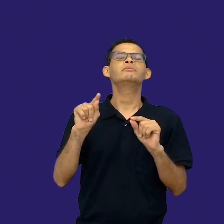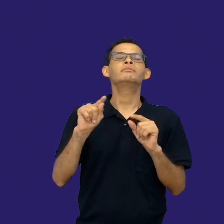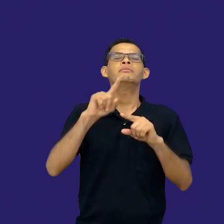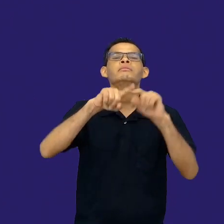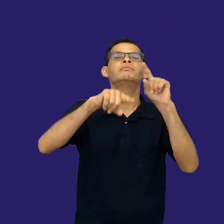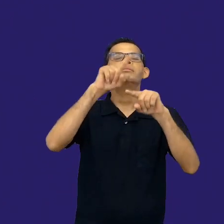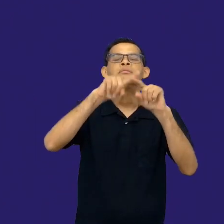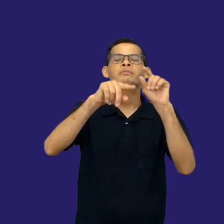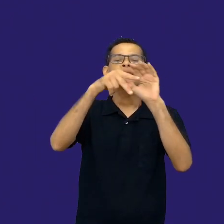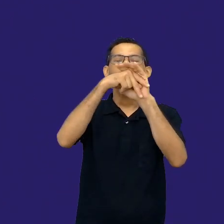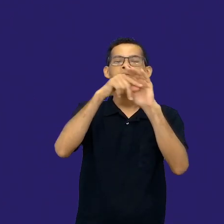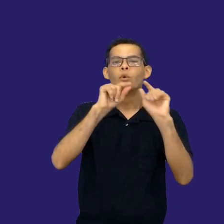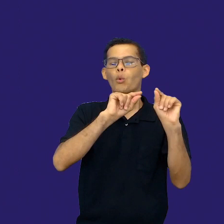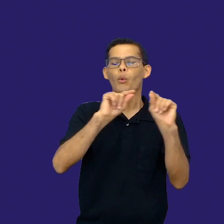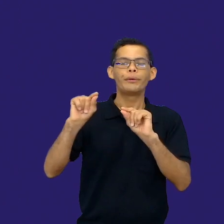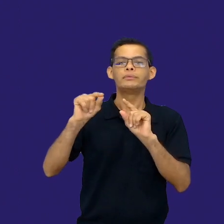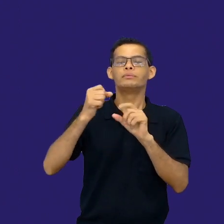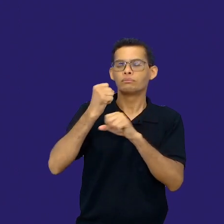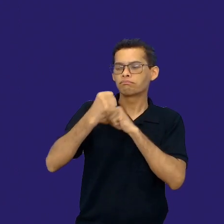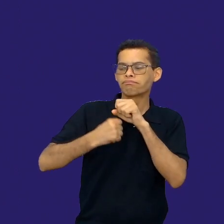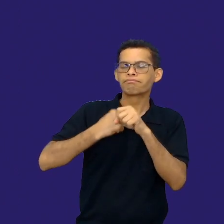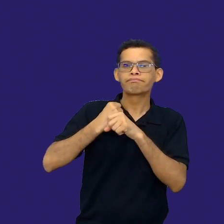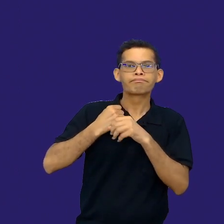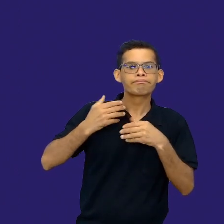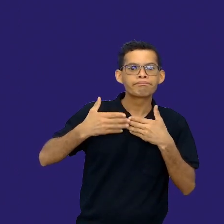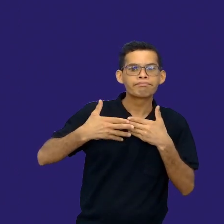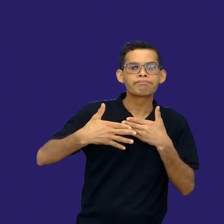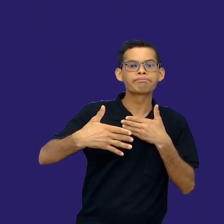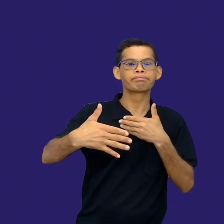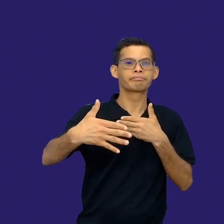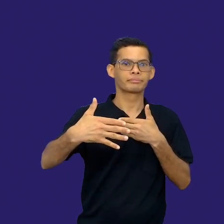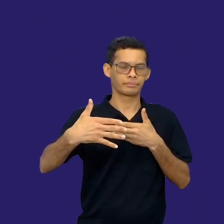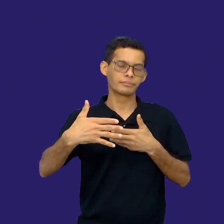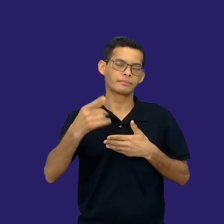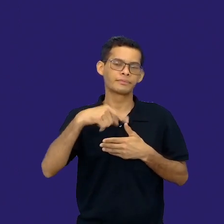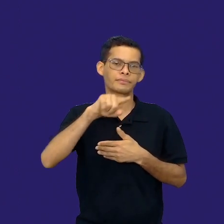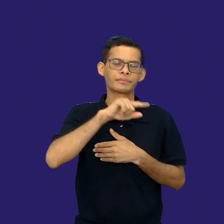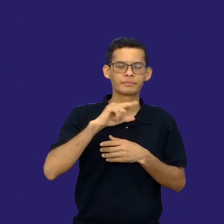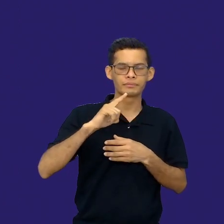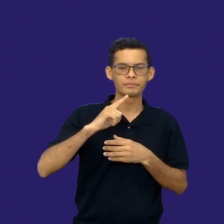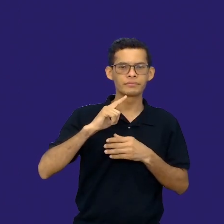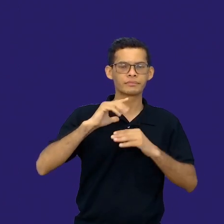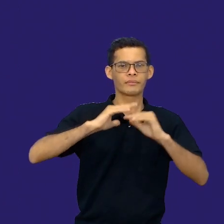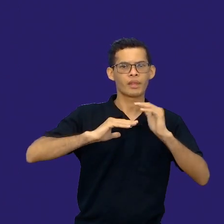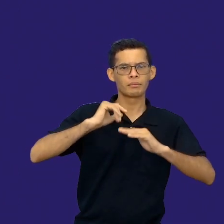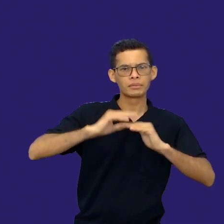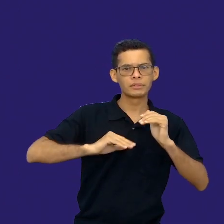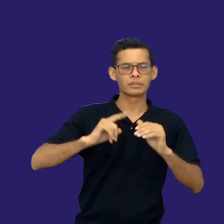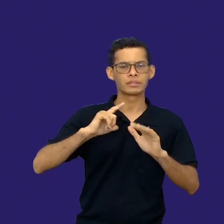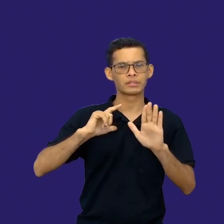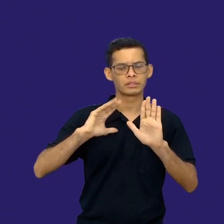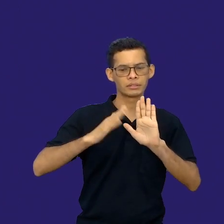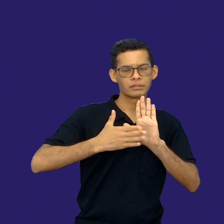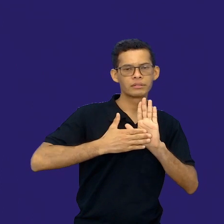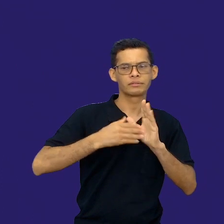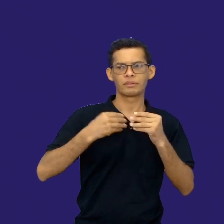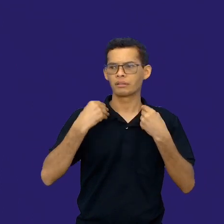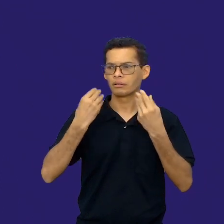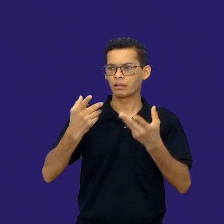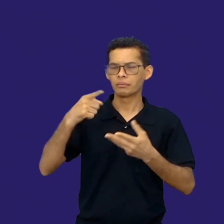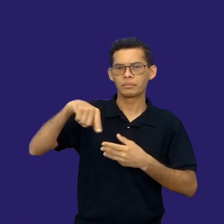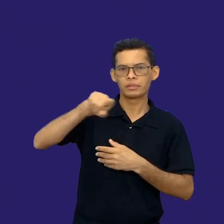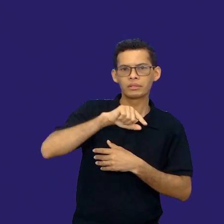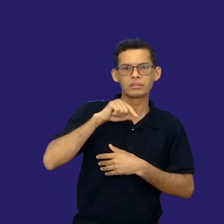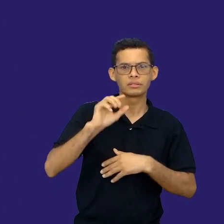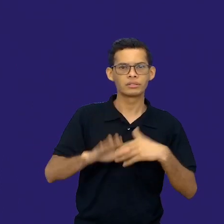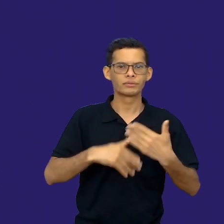inteiro, né, para planejar a SEI, de acordo com a habilidade que vocês vão propor o desenvolvimento, né,